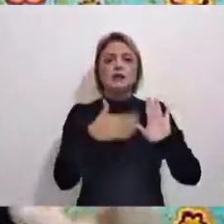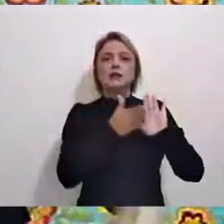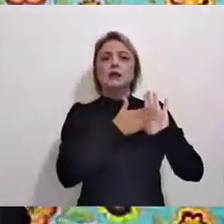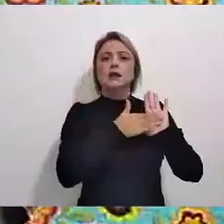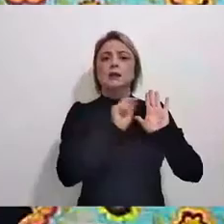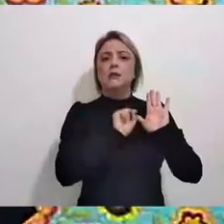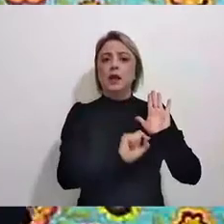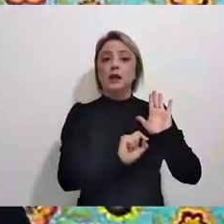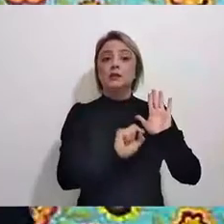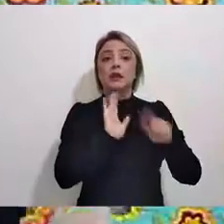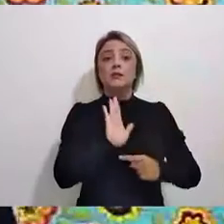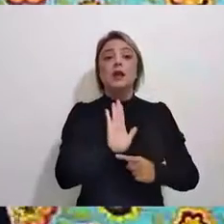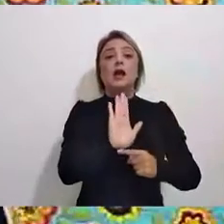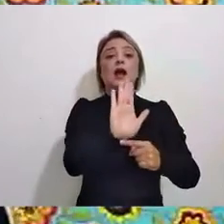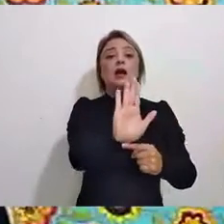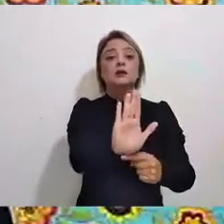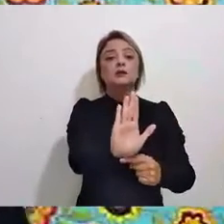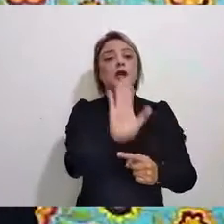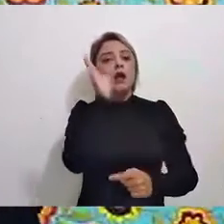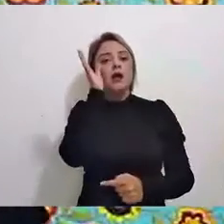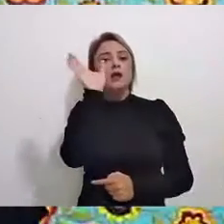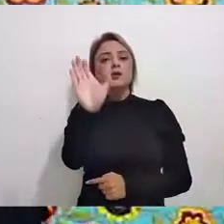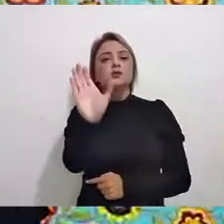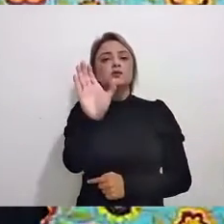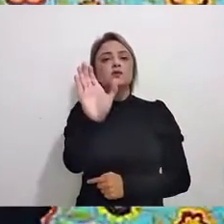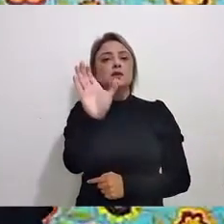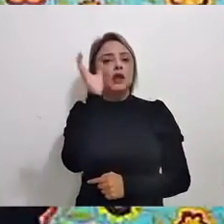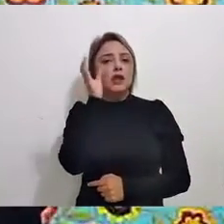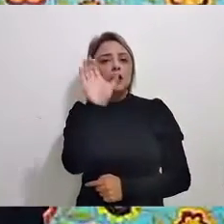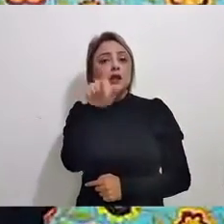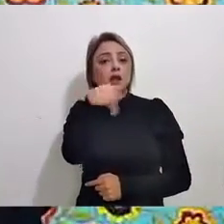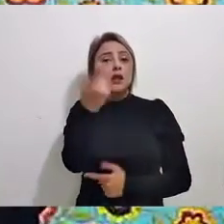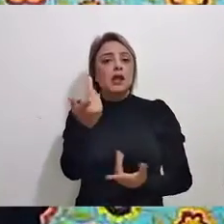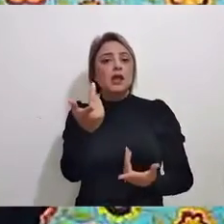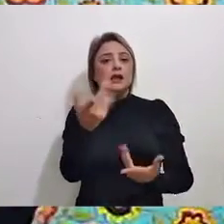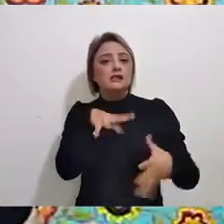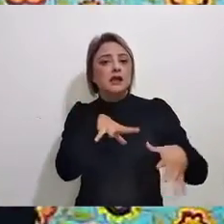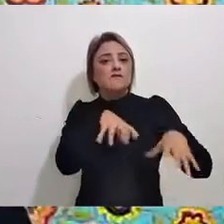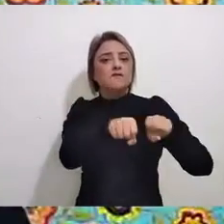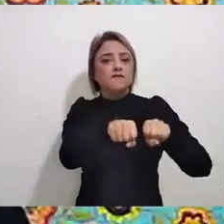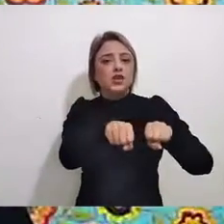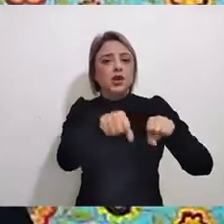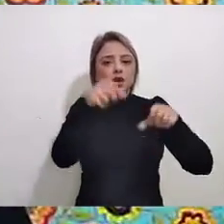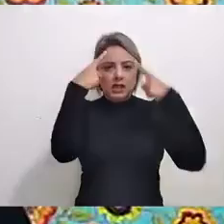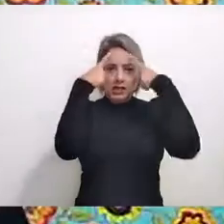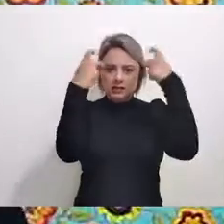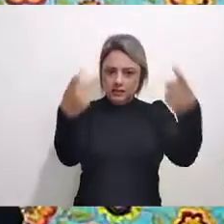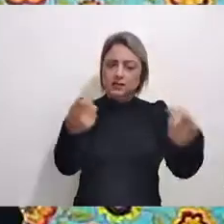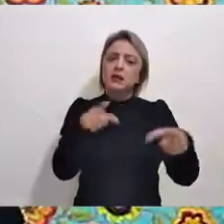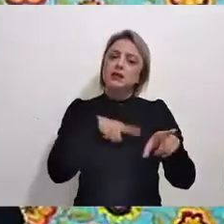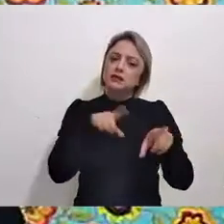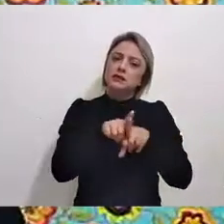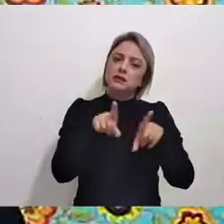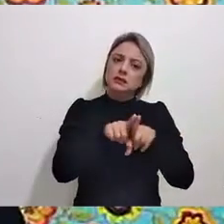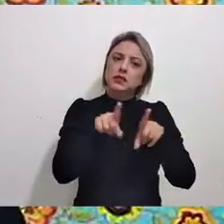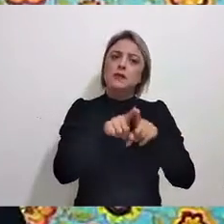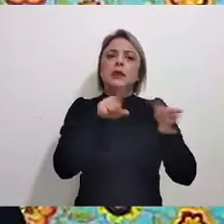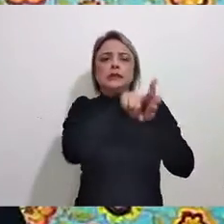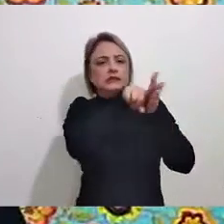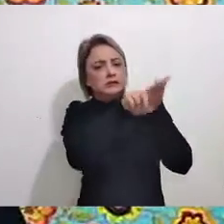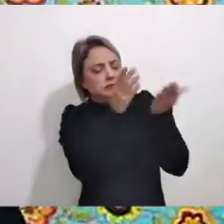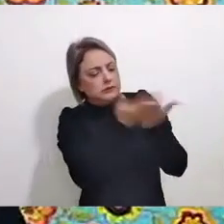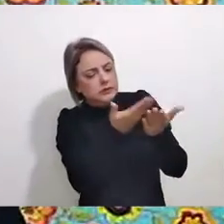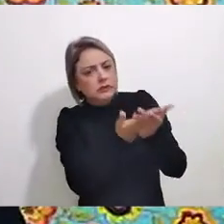a resolver e a solucionar esses casos. Então, é fundamental que a gente tenha também estudos de caso junto com as escolas e o